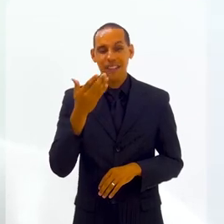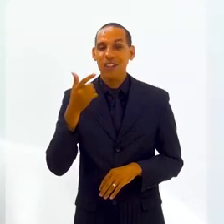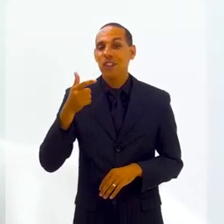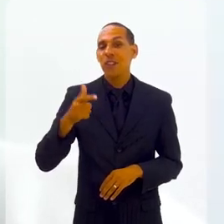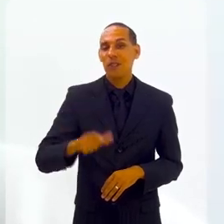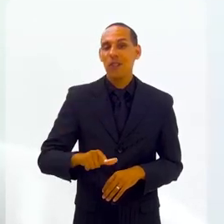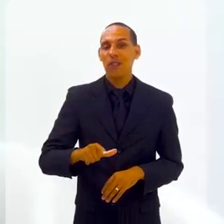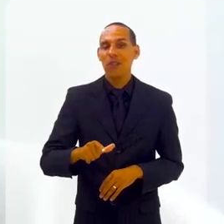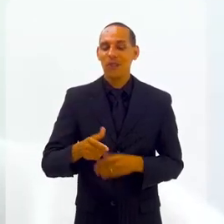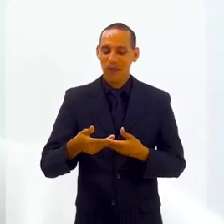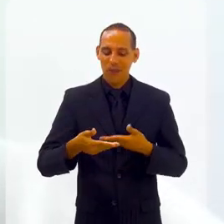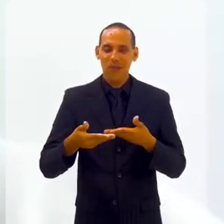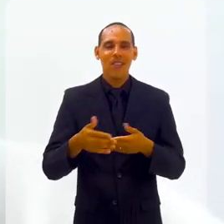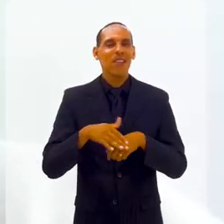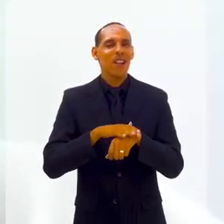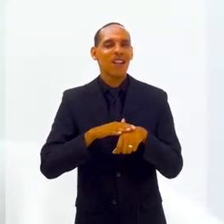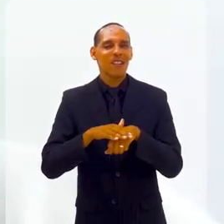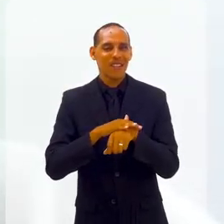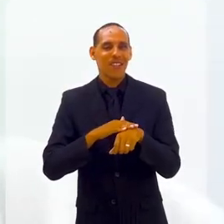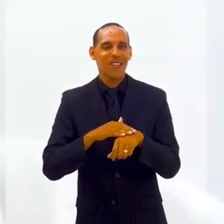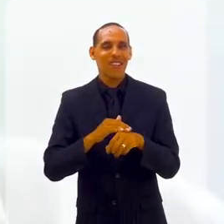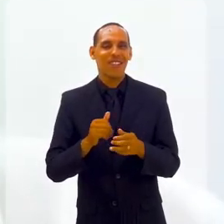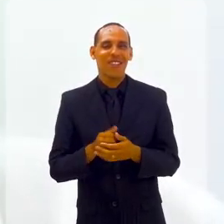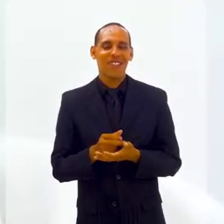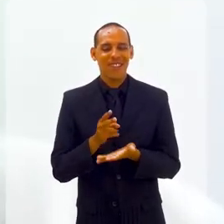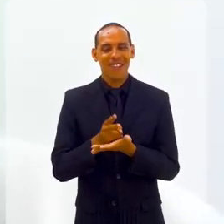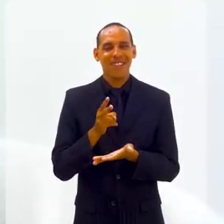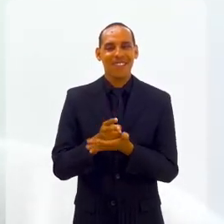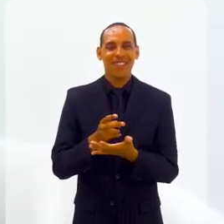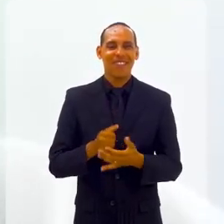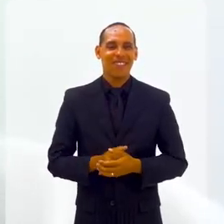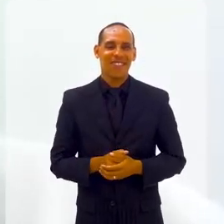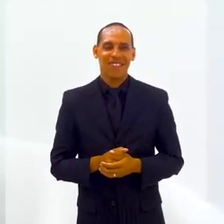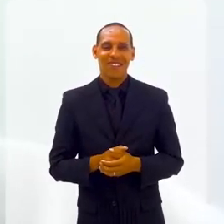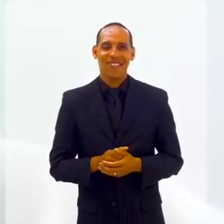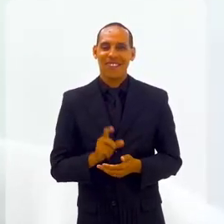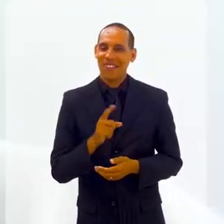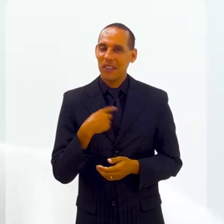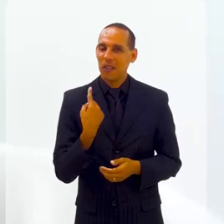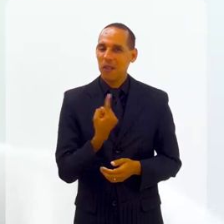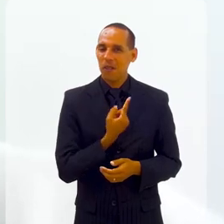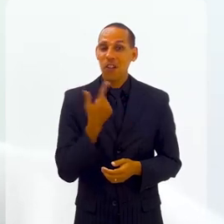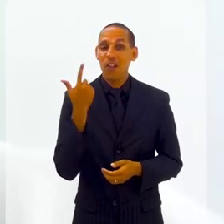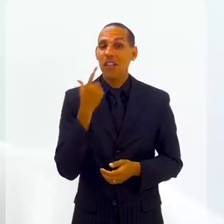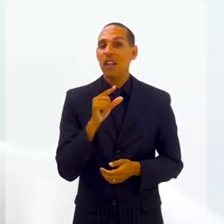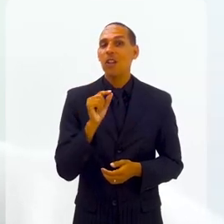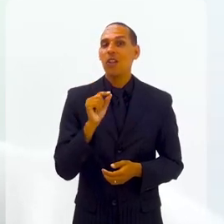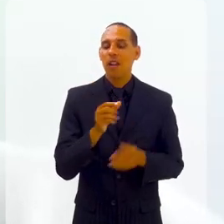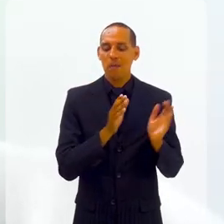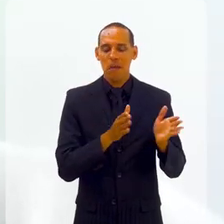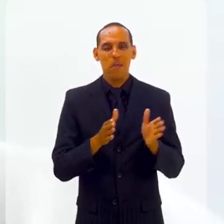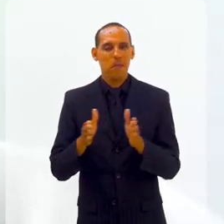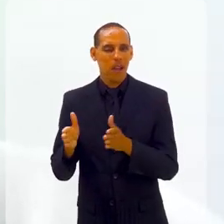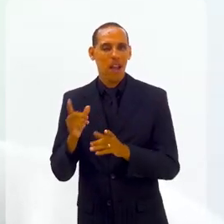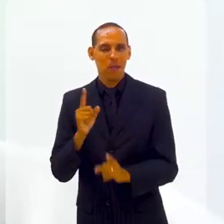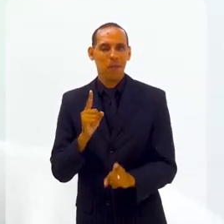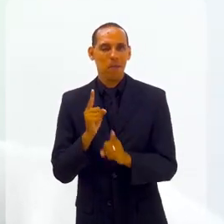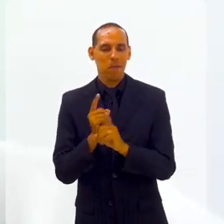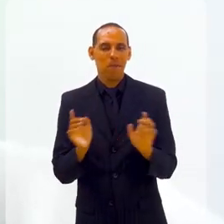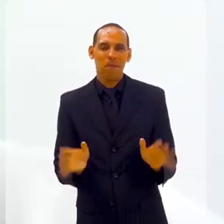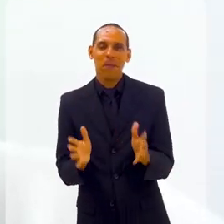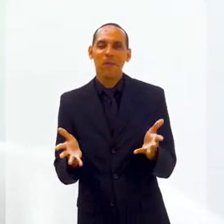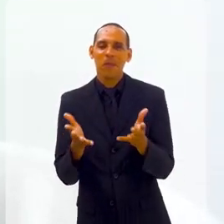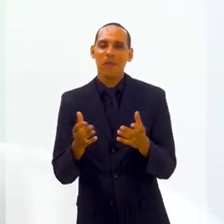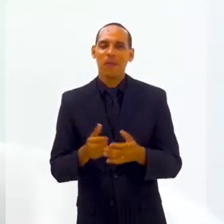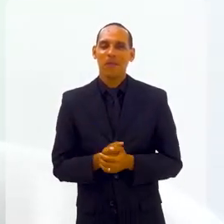de novo fica aí o convite para a gente conversar né continuar essa conversa para a gente conseguir organizar